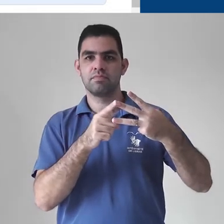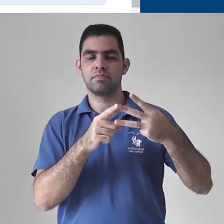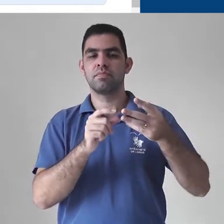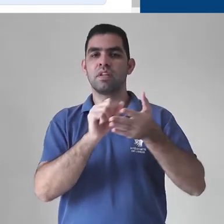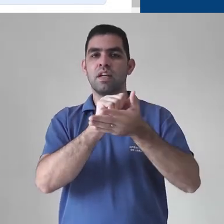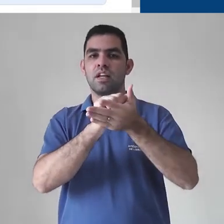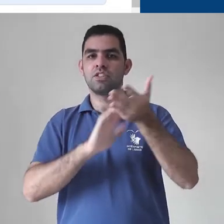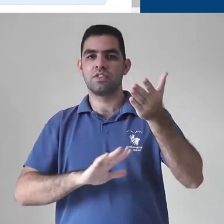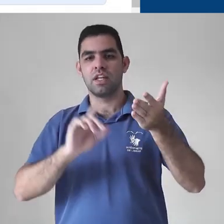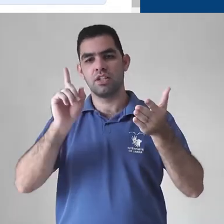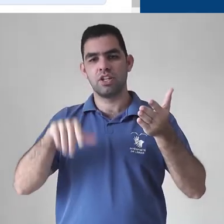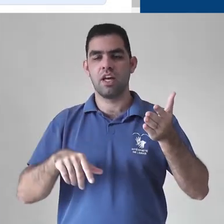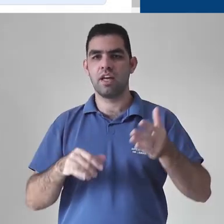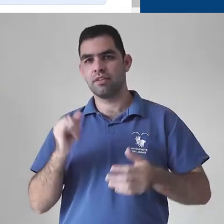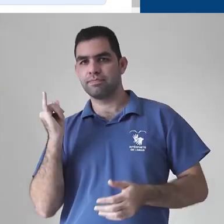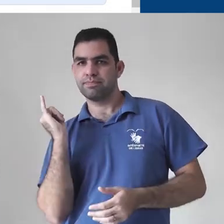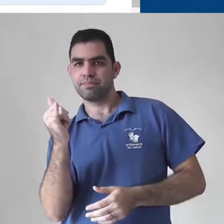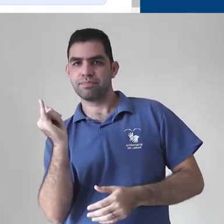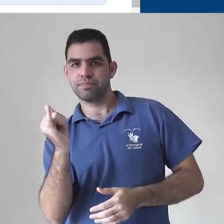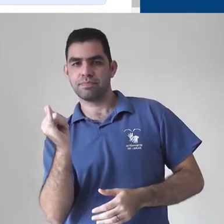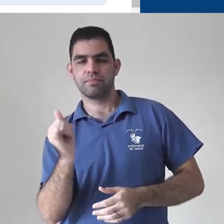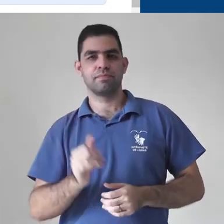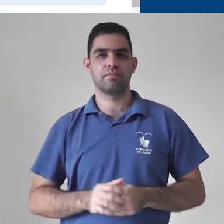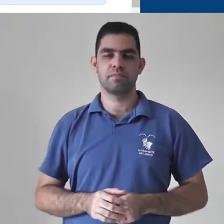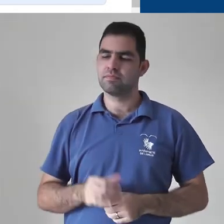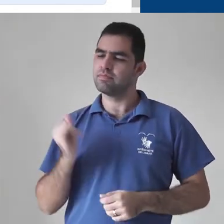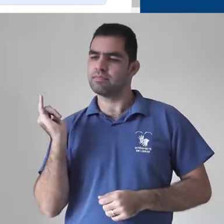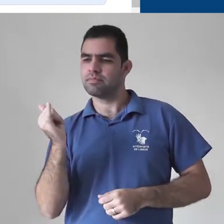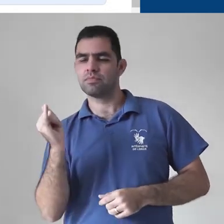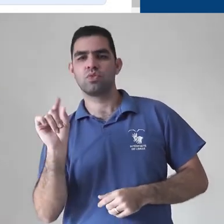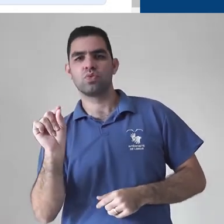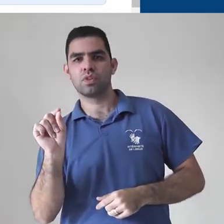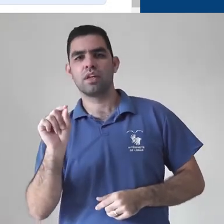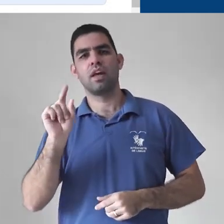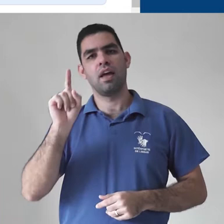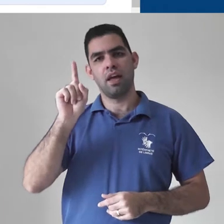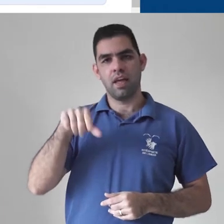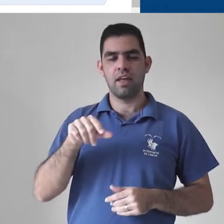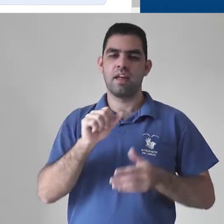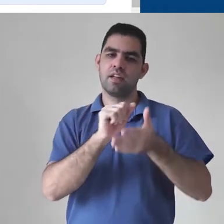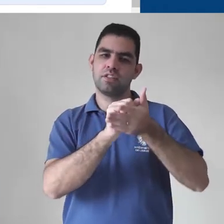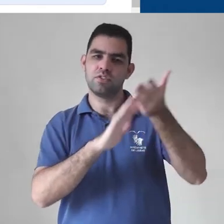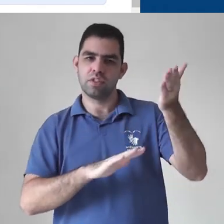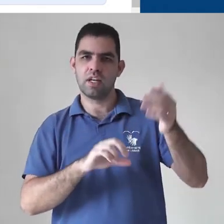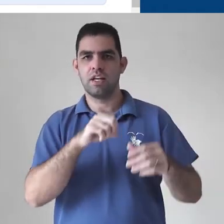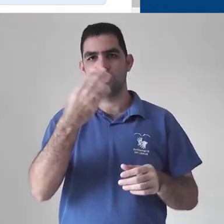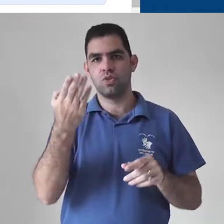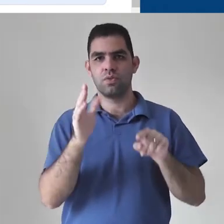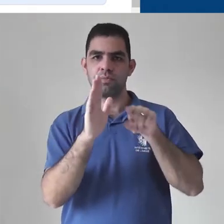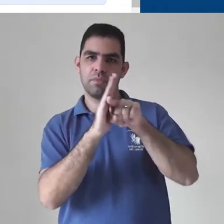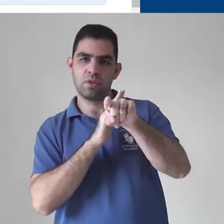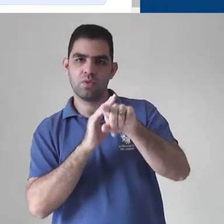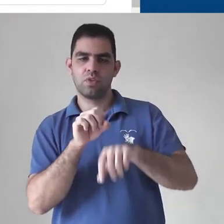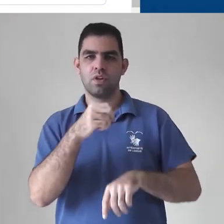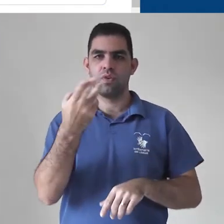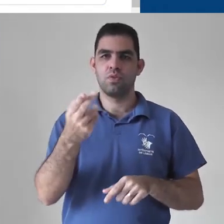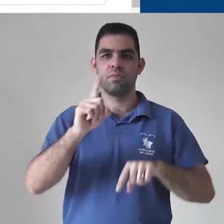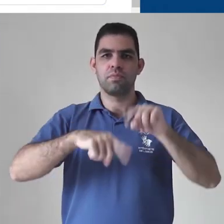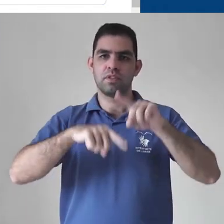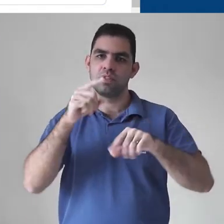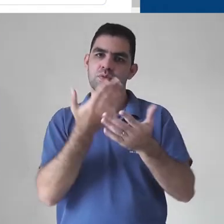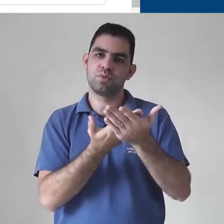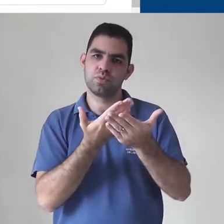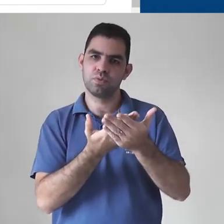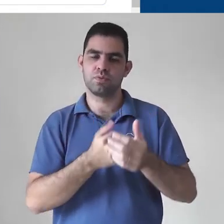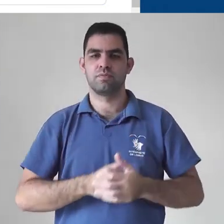as atividades aparecem como forma de notificação apenas especificando se é uma atividade ou uma pergunta ou